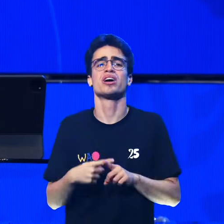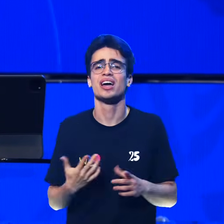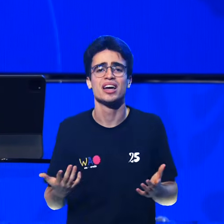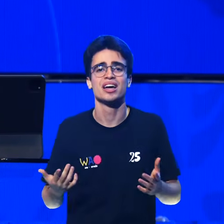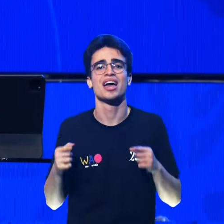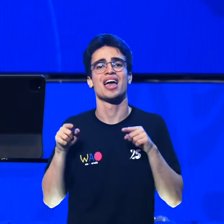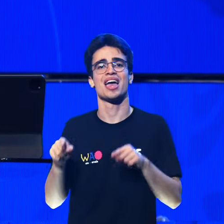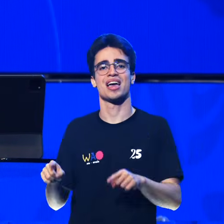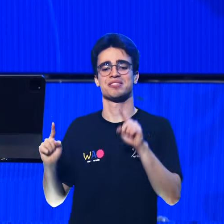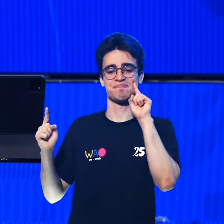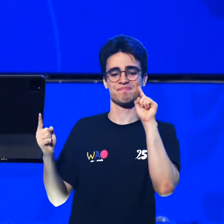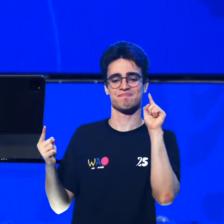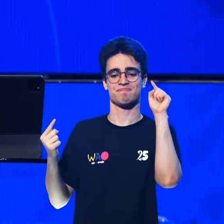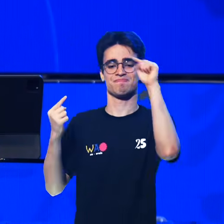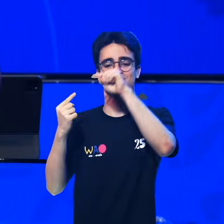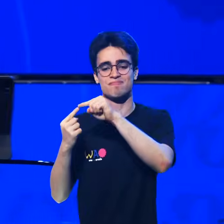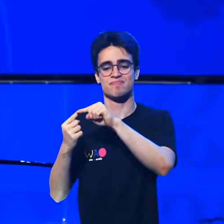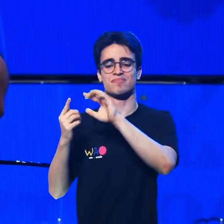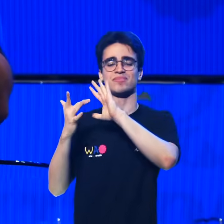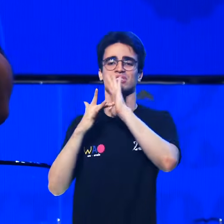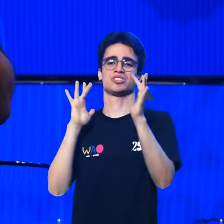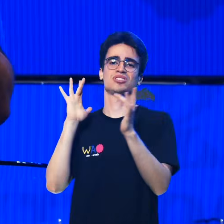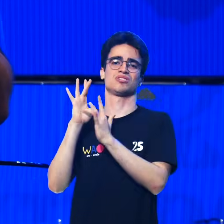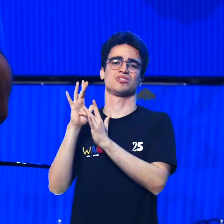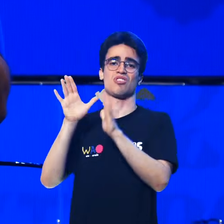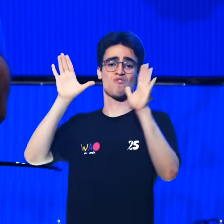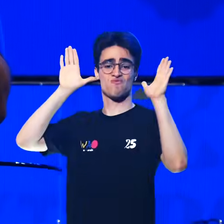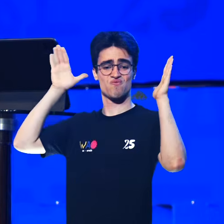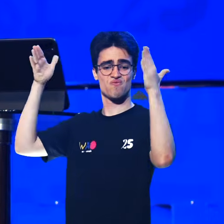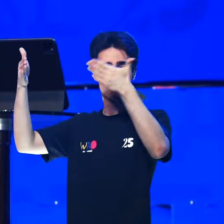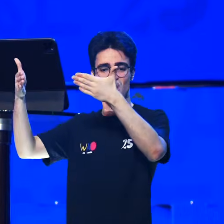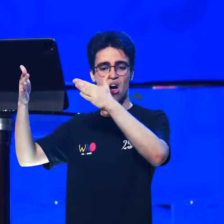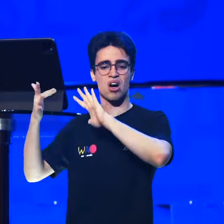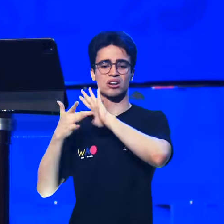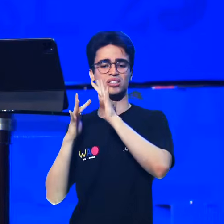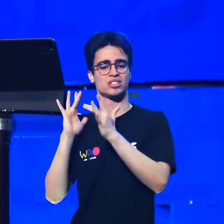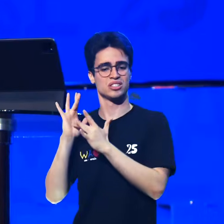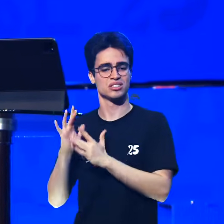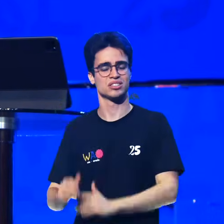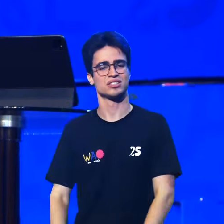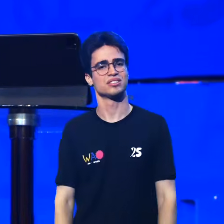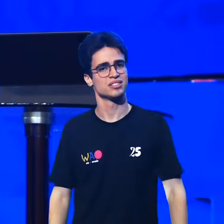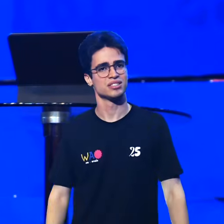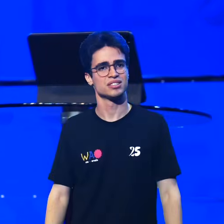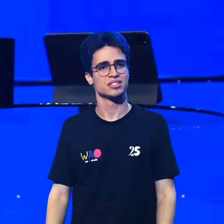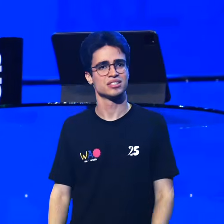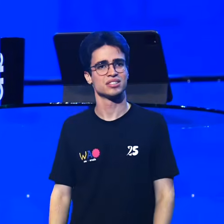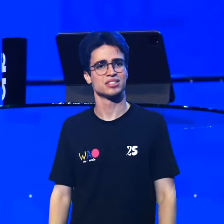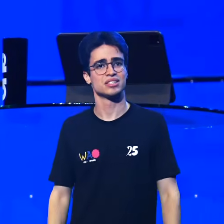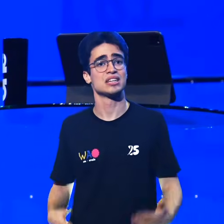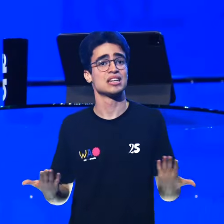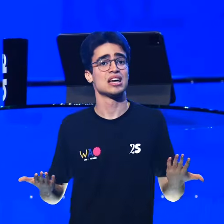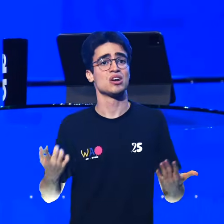Jesus. Tudo isso está apontando para Jesus. Sabe o que Deus está fazendo na nossa